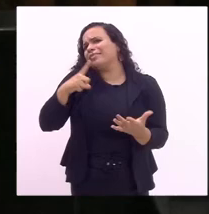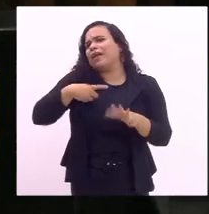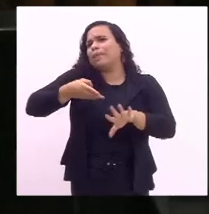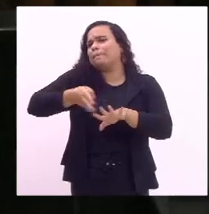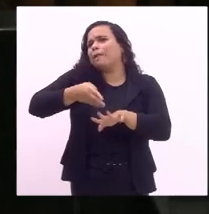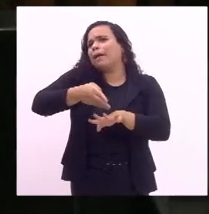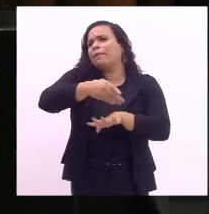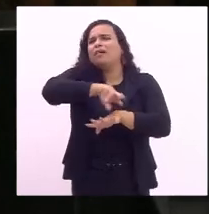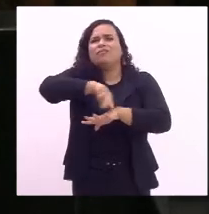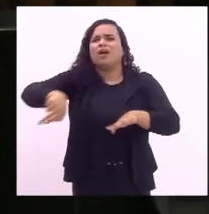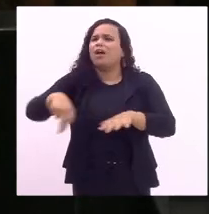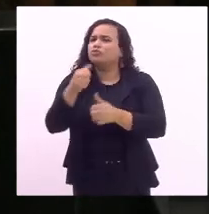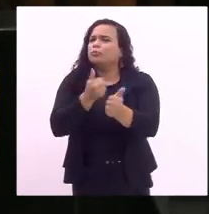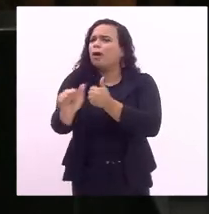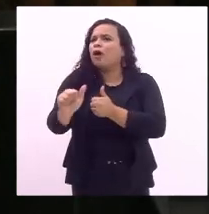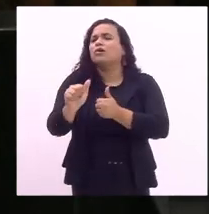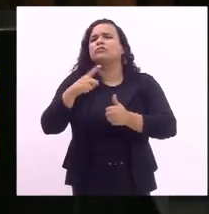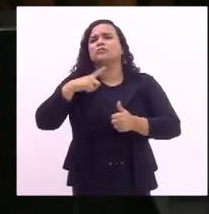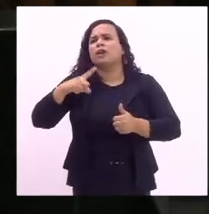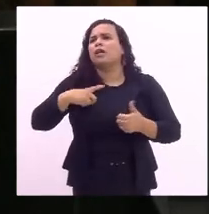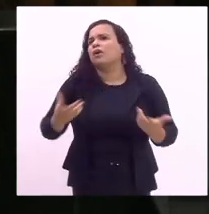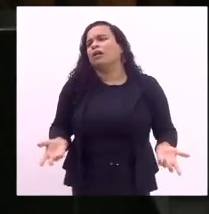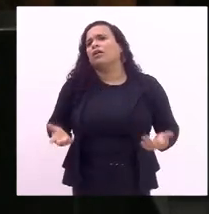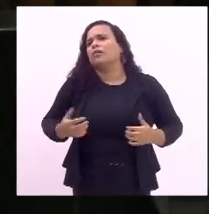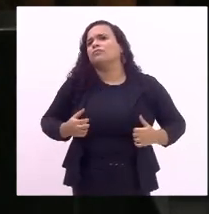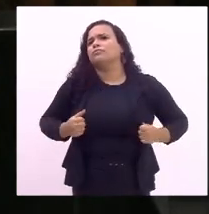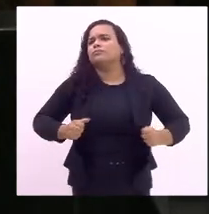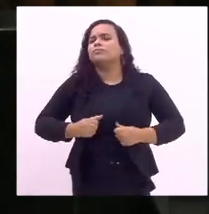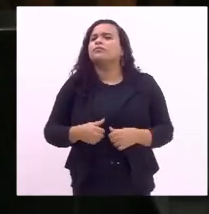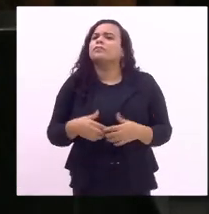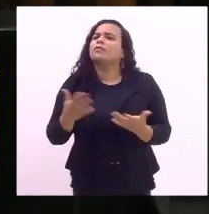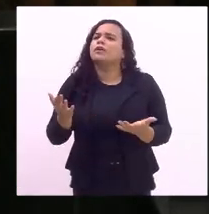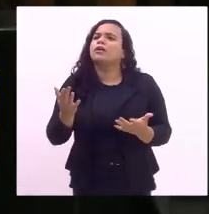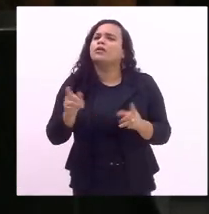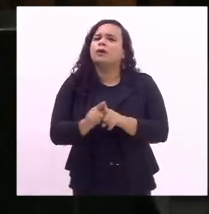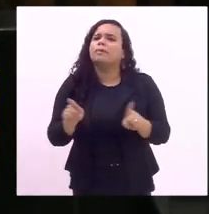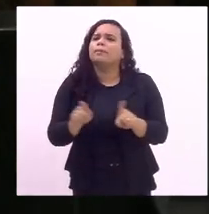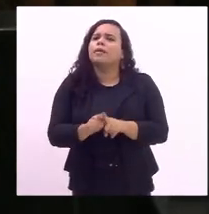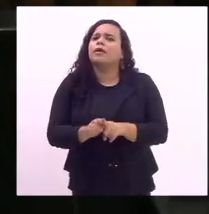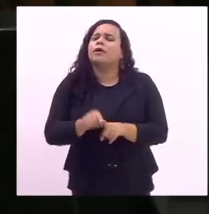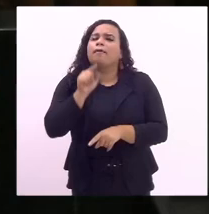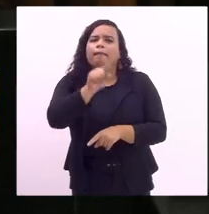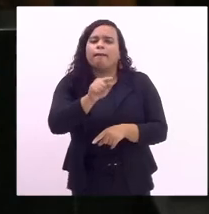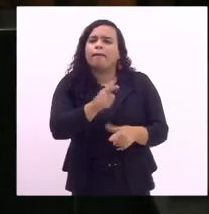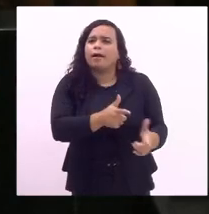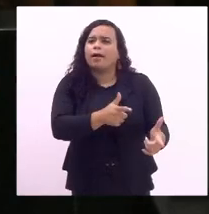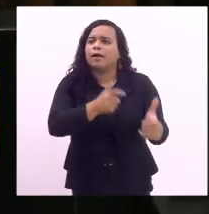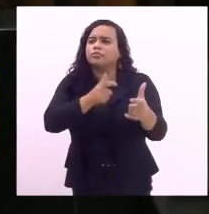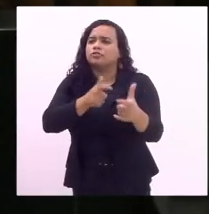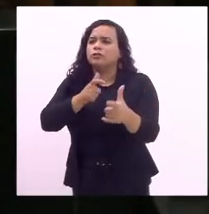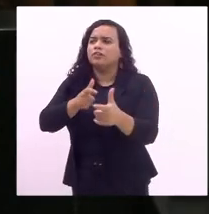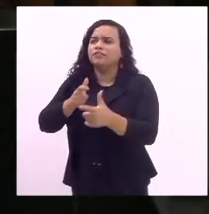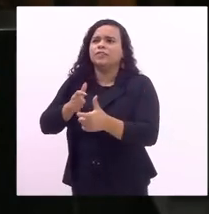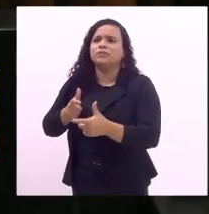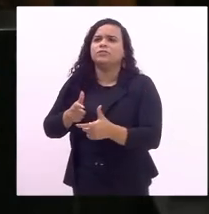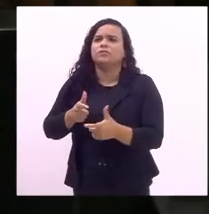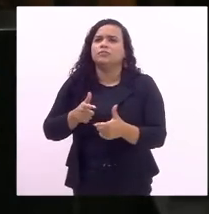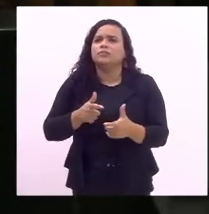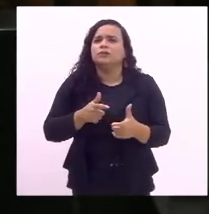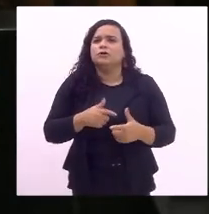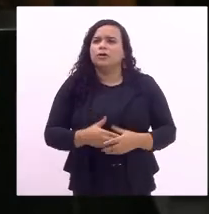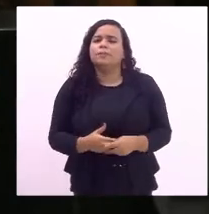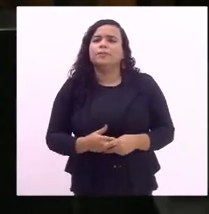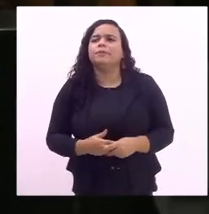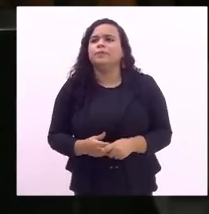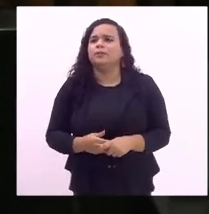modalidades esportivas crescem, assim como cresce a nossa de atirador esportivo. Aliás, eu